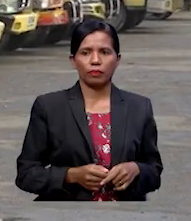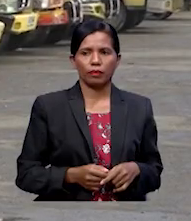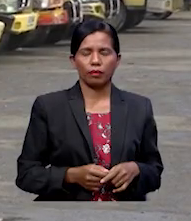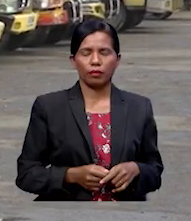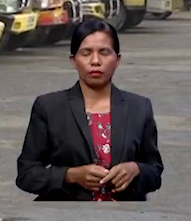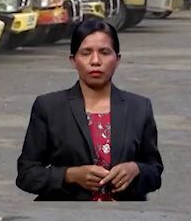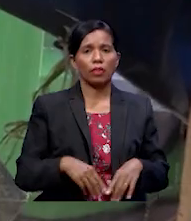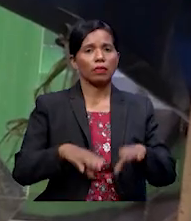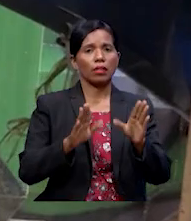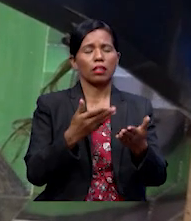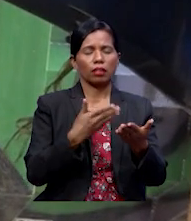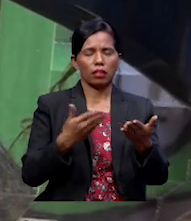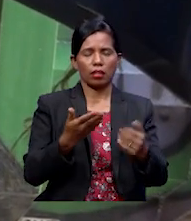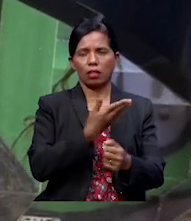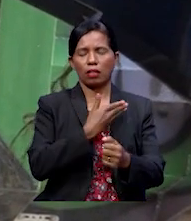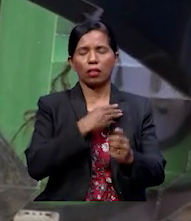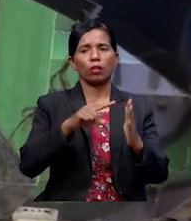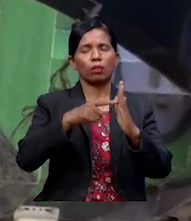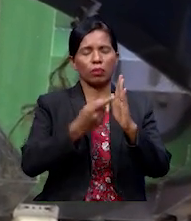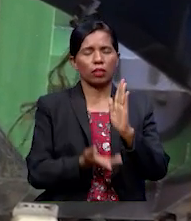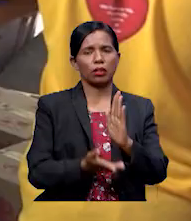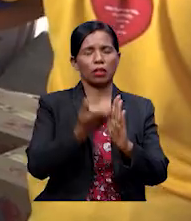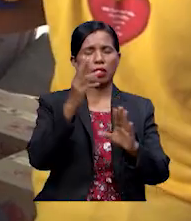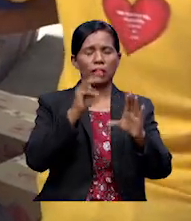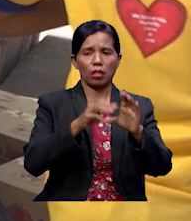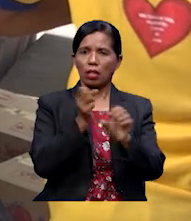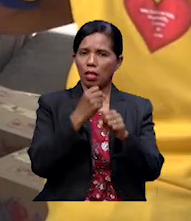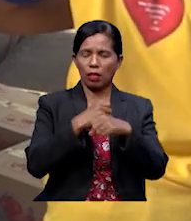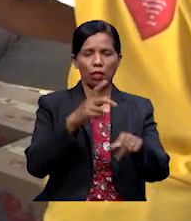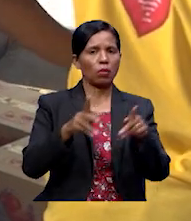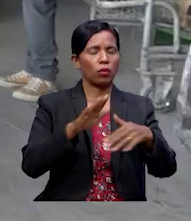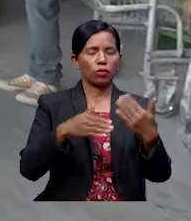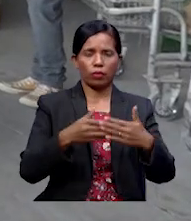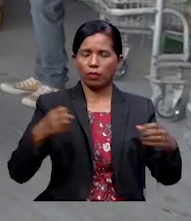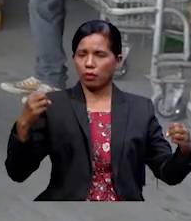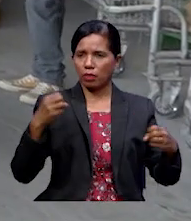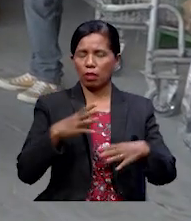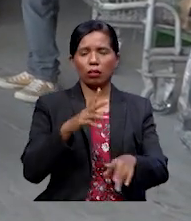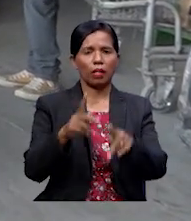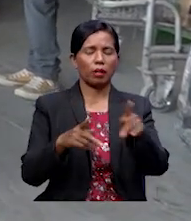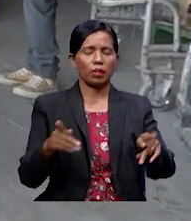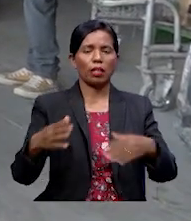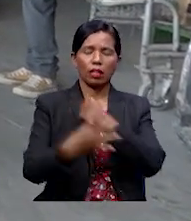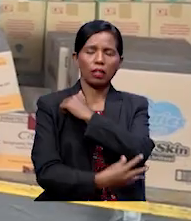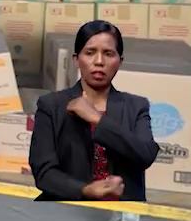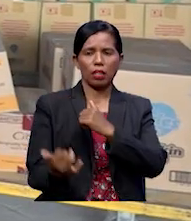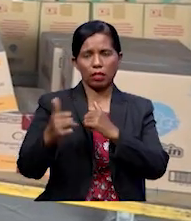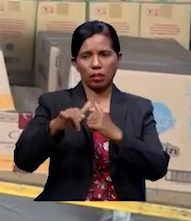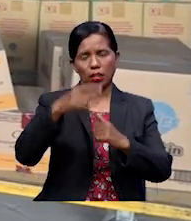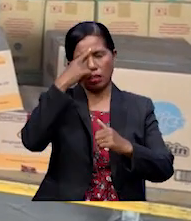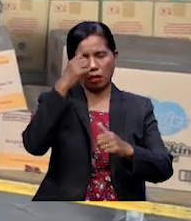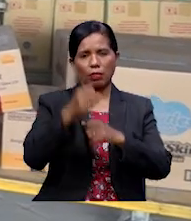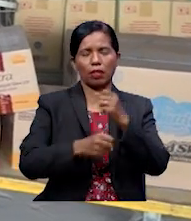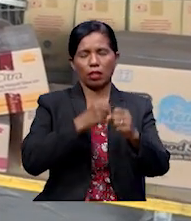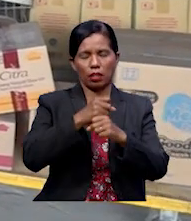Foli necessidade básica ha husa e ia mercado halo ema hotu paniku liu povo ki xira tamba ia tina ne governo ha